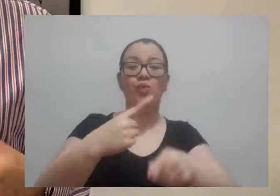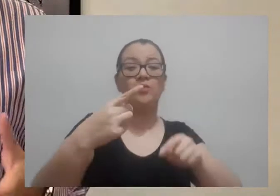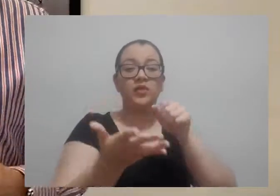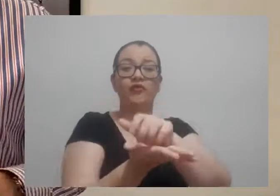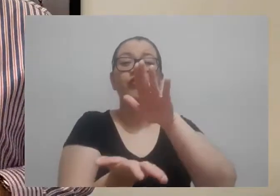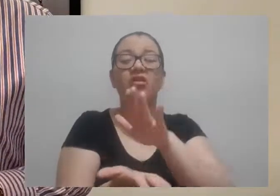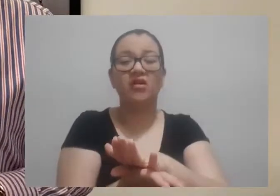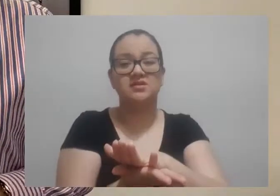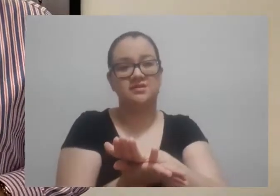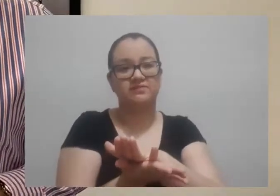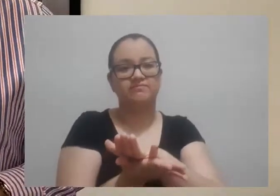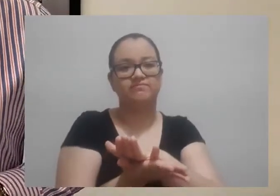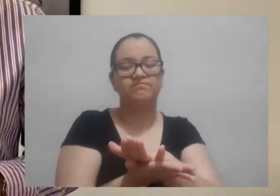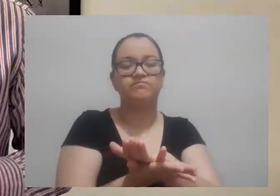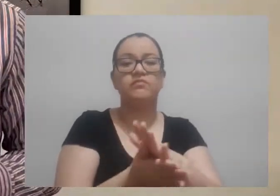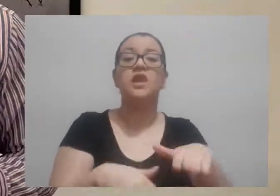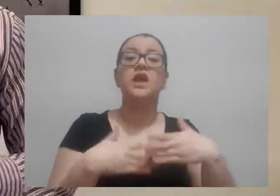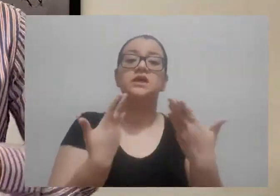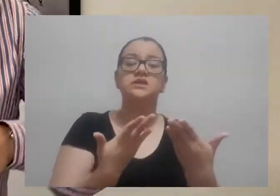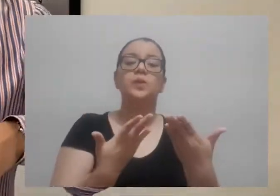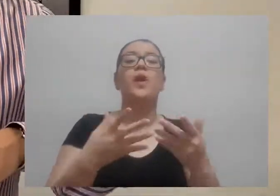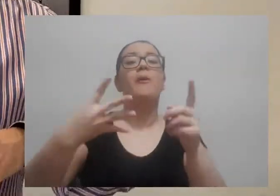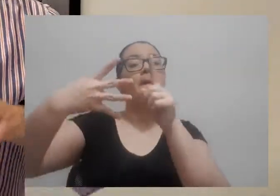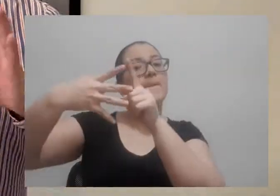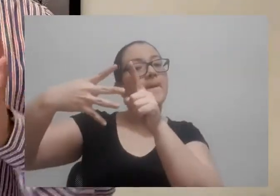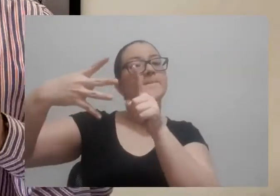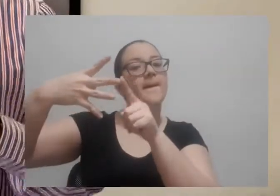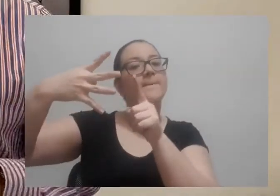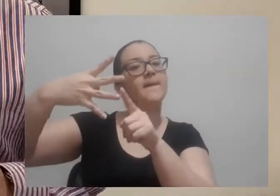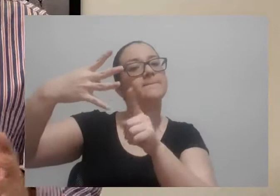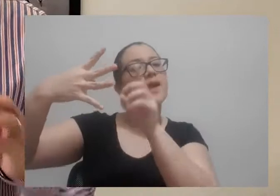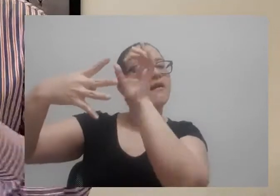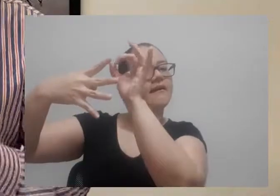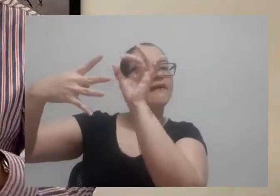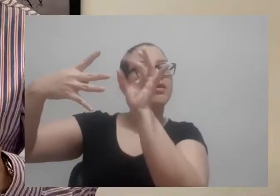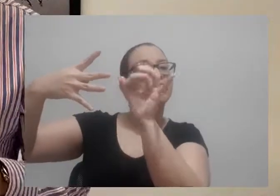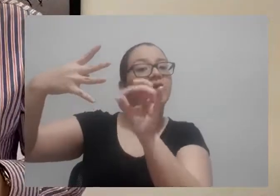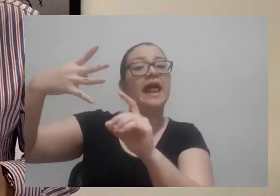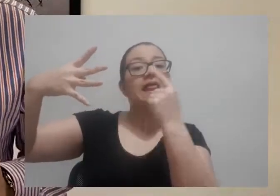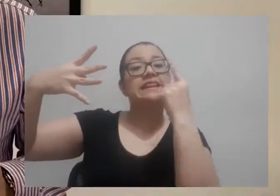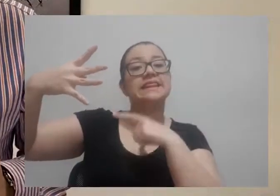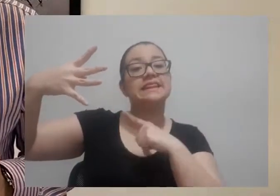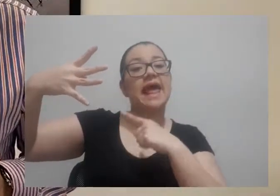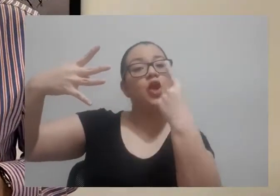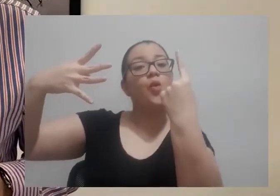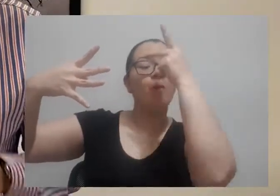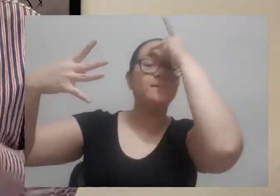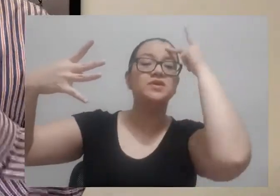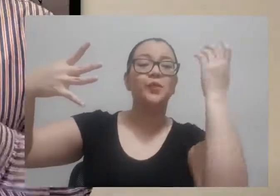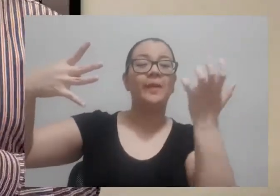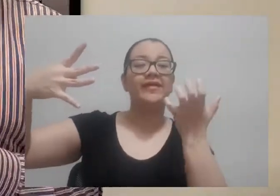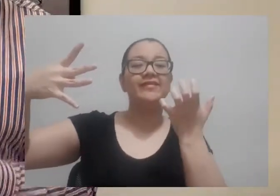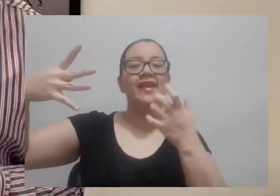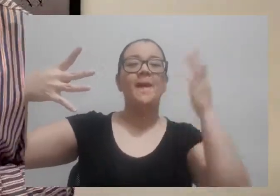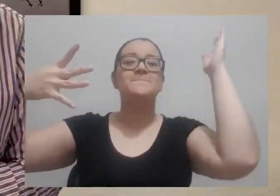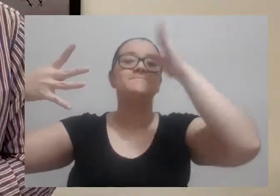delas, como a gente leu aqui, tem uma pessoa querendo nos fazer o mal, seja de uma forma ou de outra. Então, cada uma